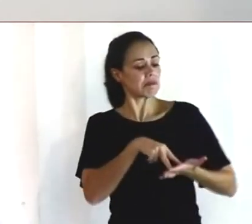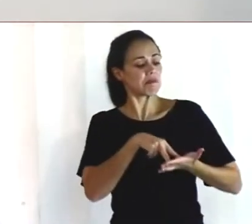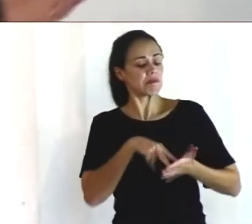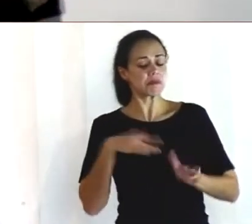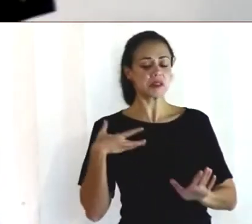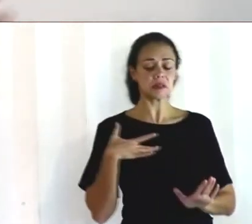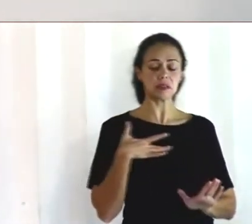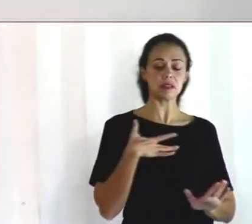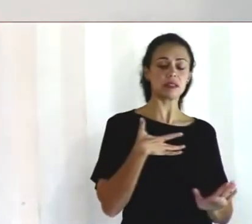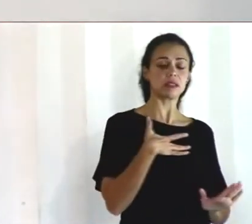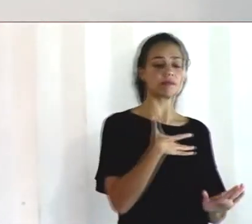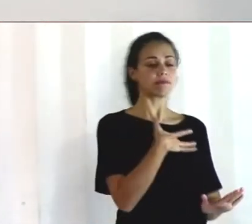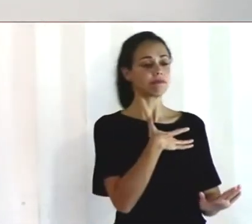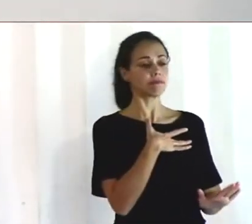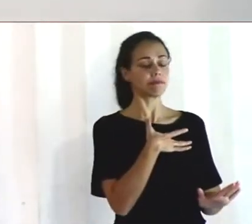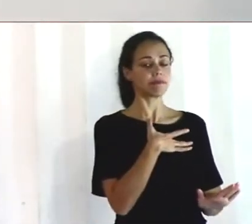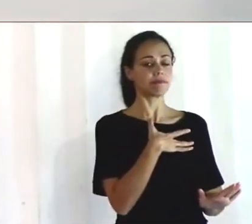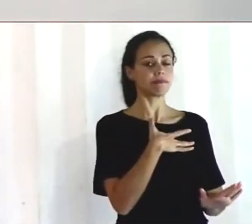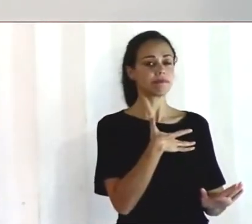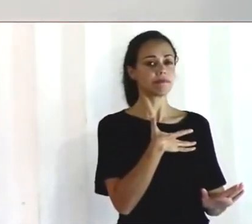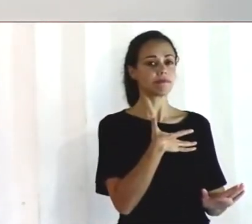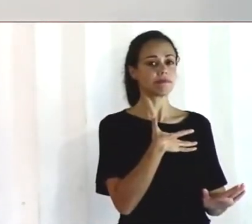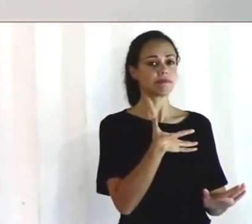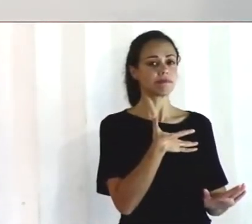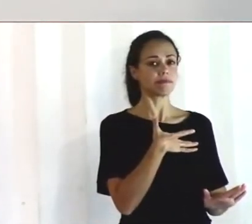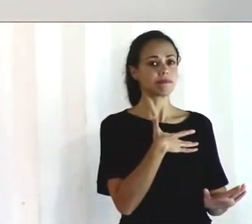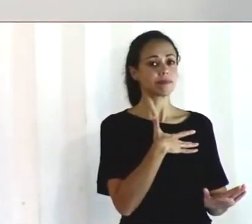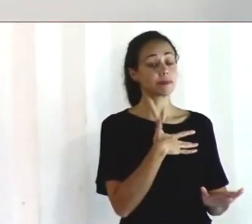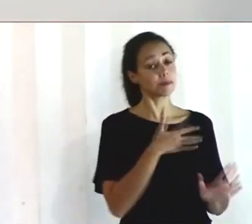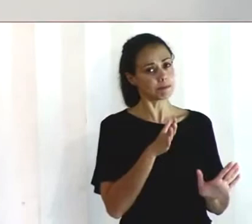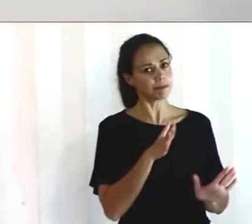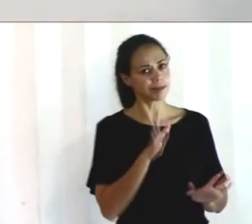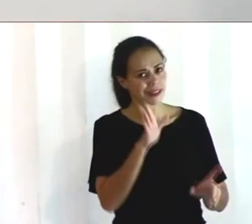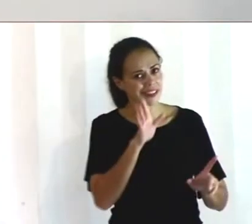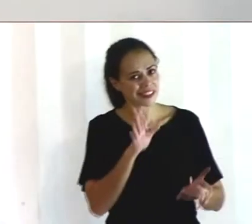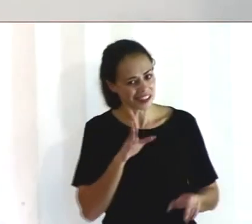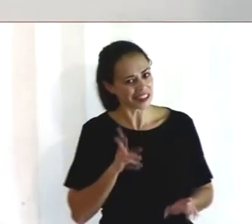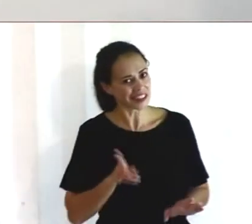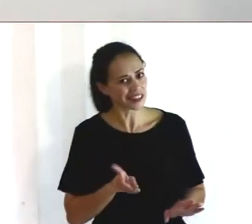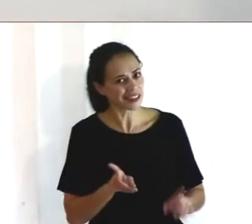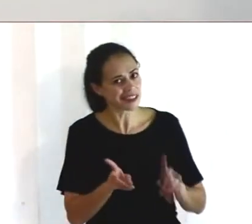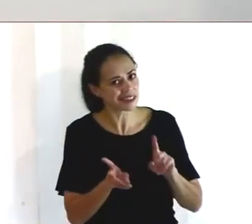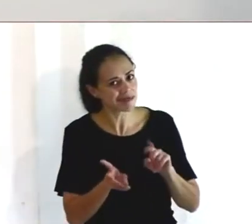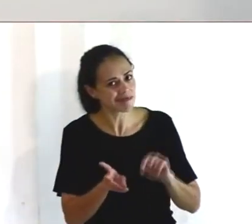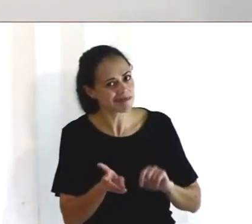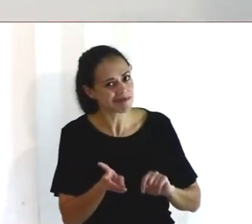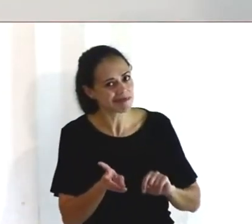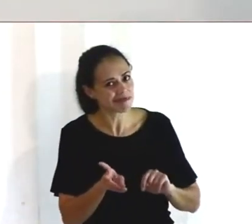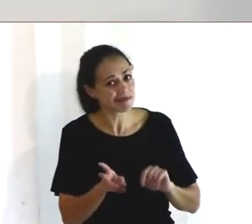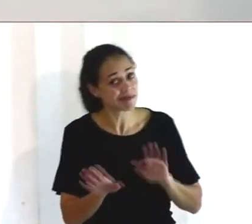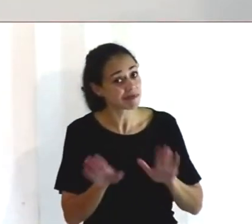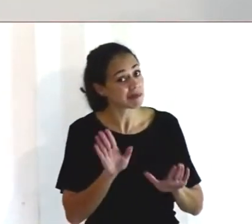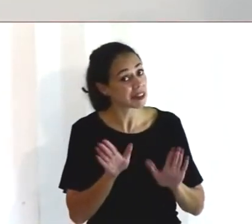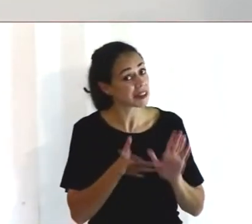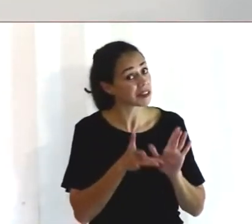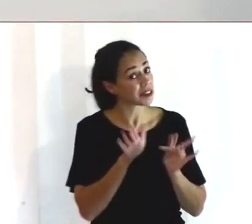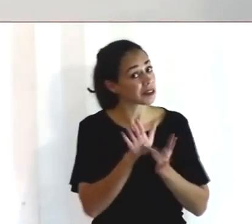estou saudável, segue nesse caminho. Provavelmente Jesus não seja para você.